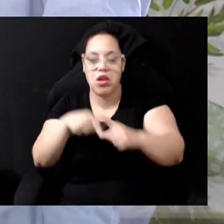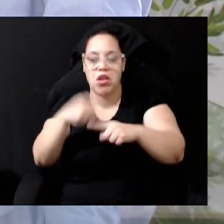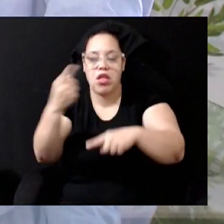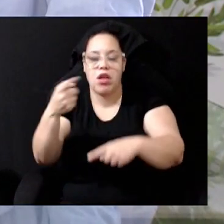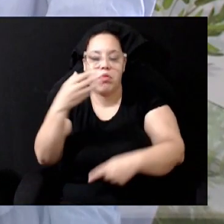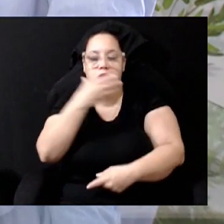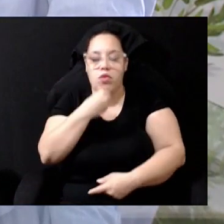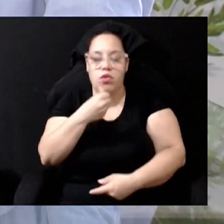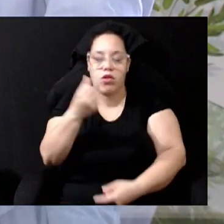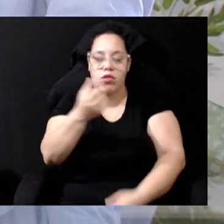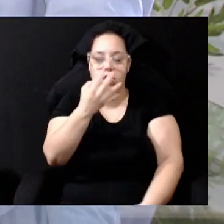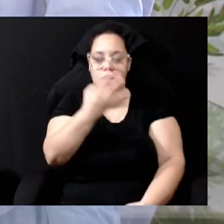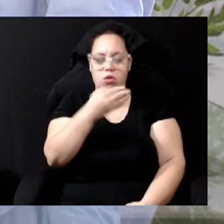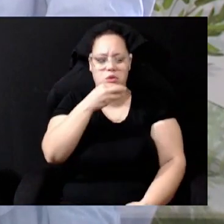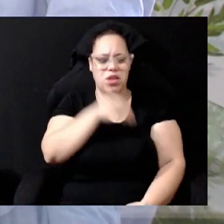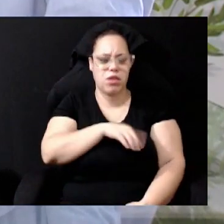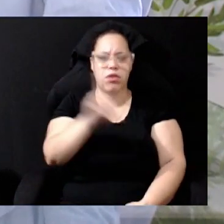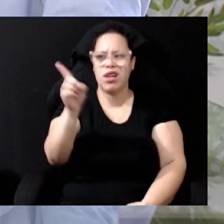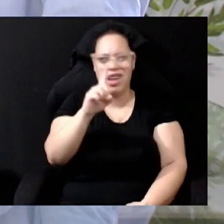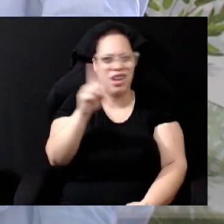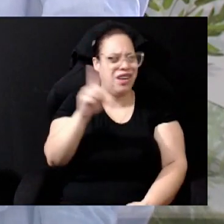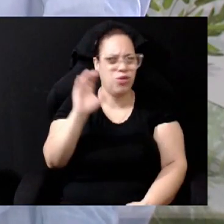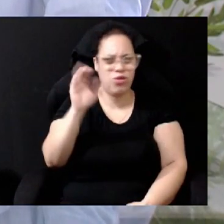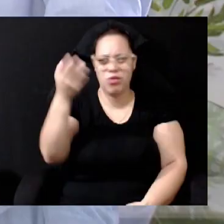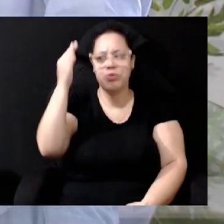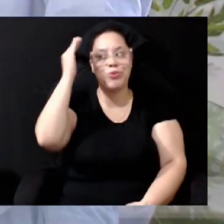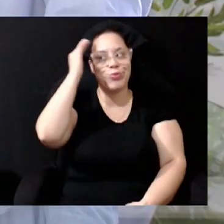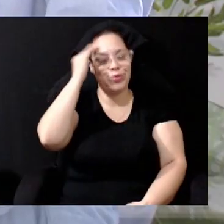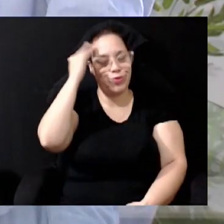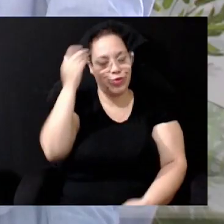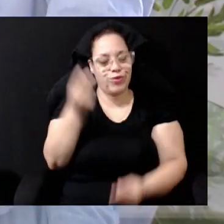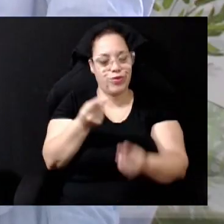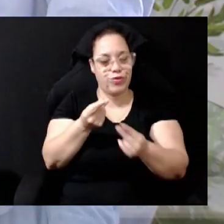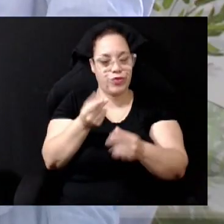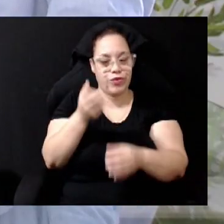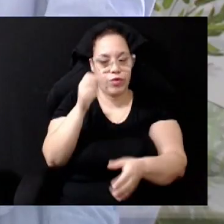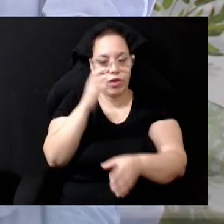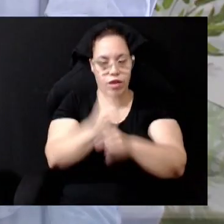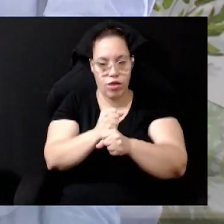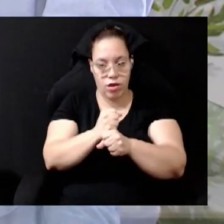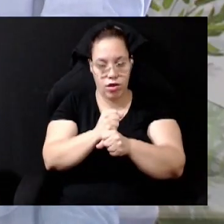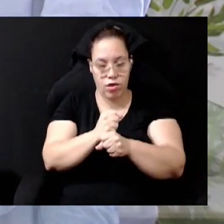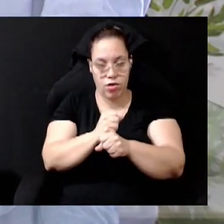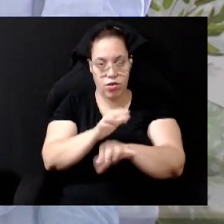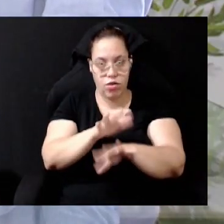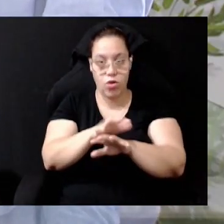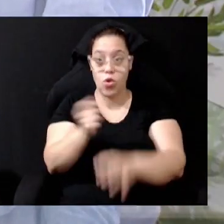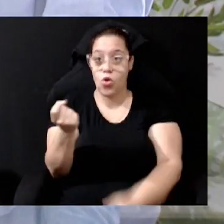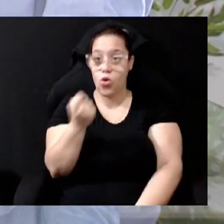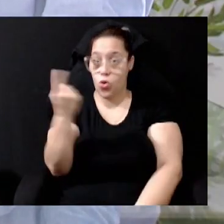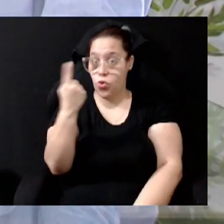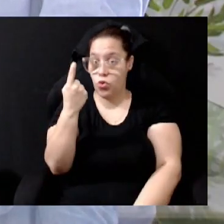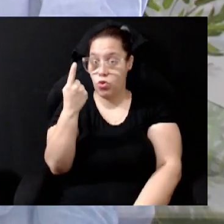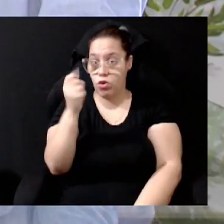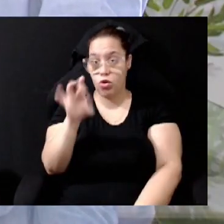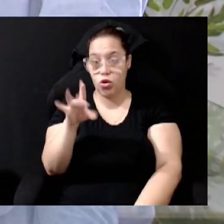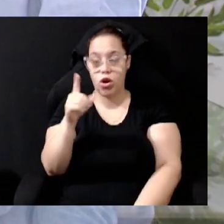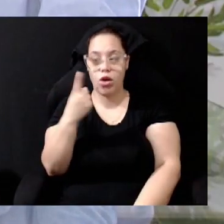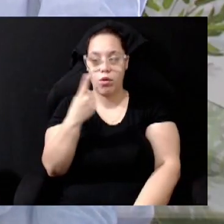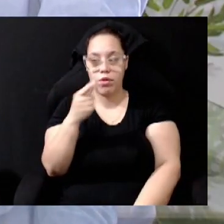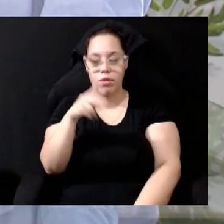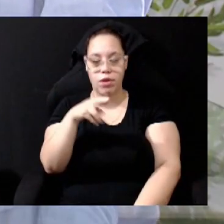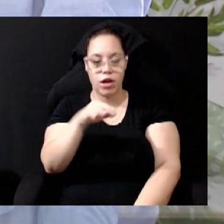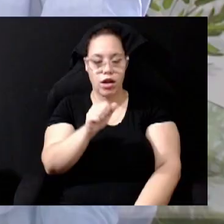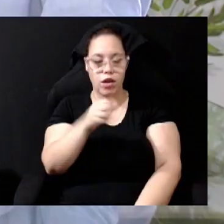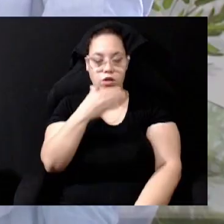vai acontecer. Então precisa entender se o valor que está recebendo ele é um valor único ou só a primeira parcela em novembro para poder